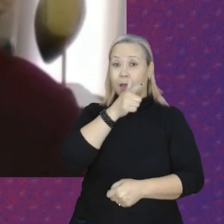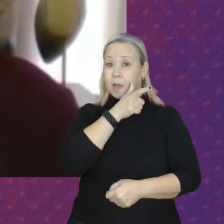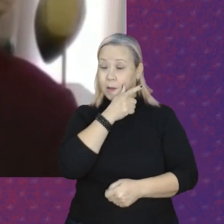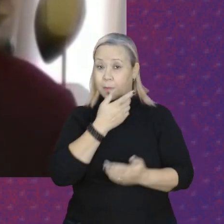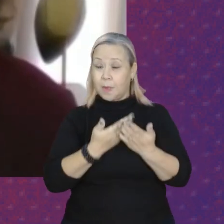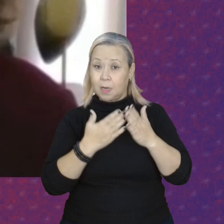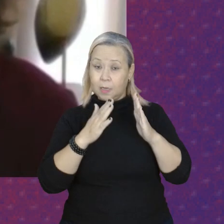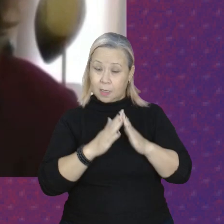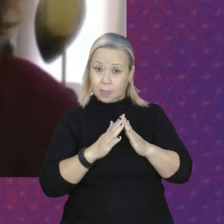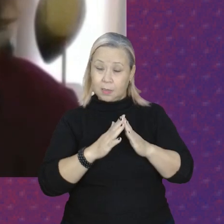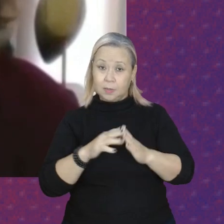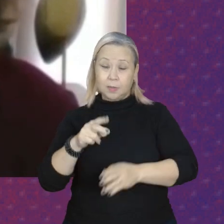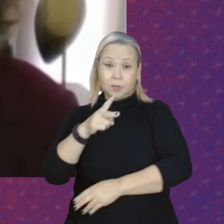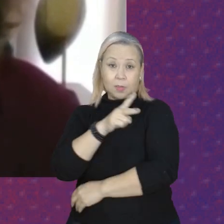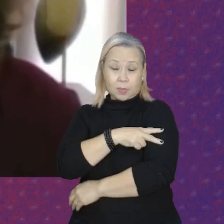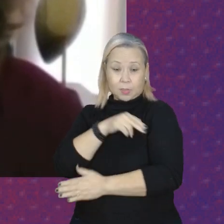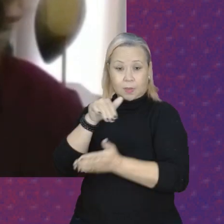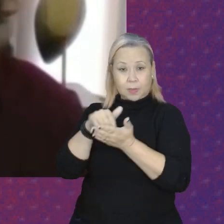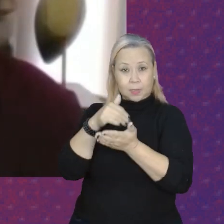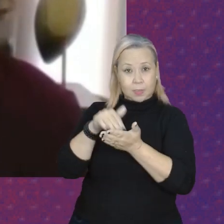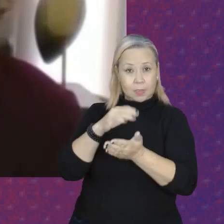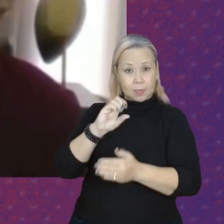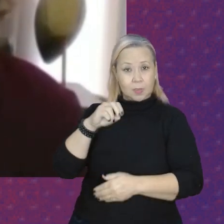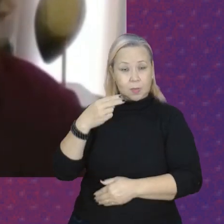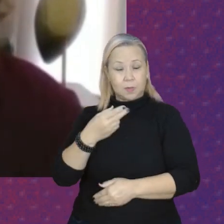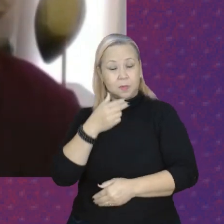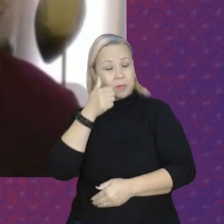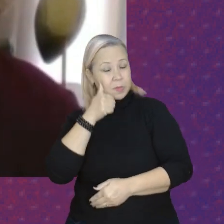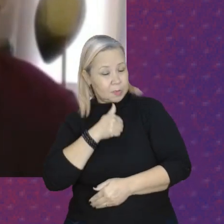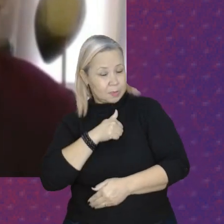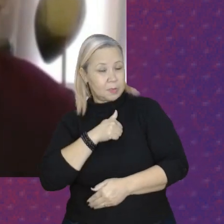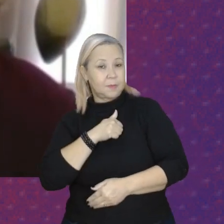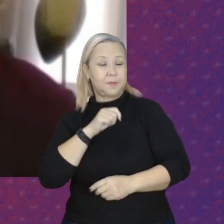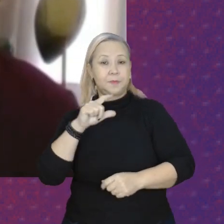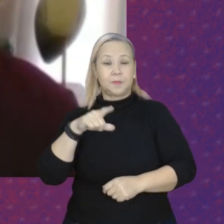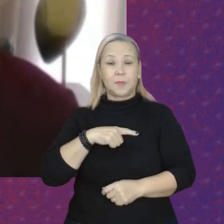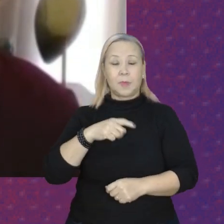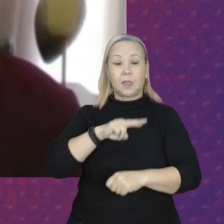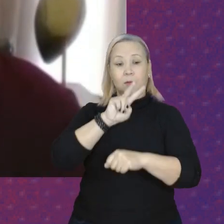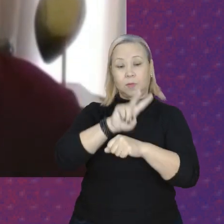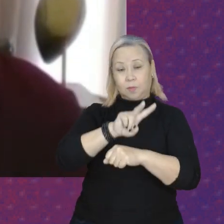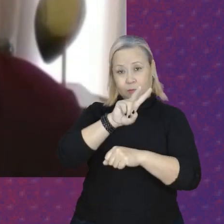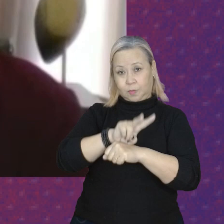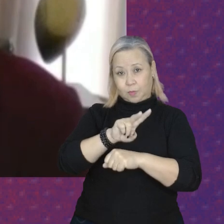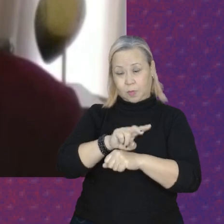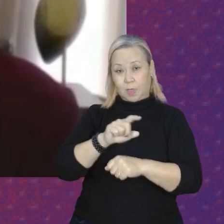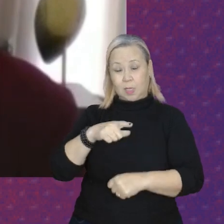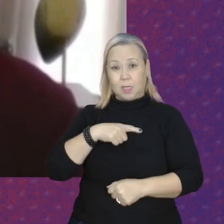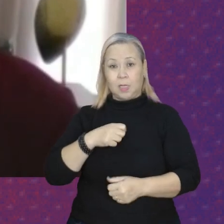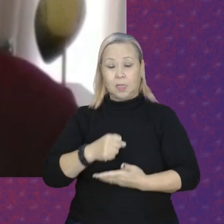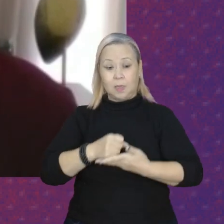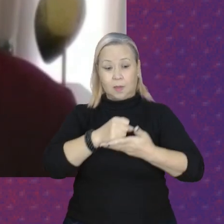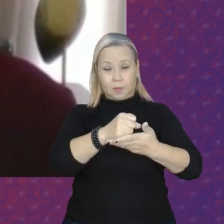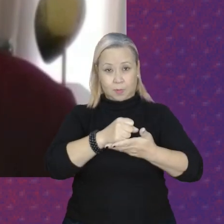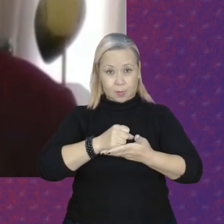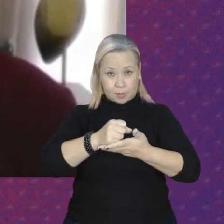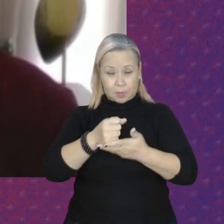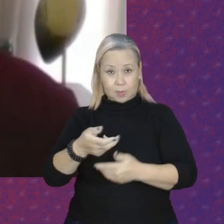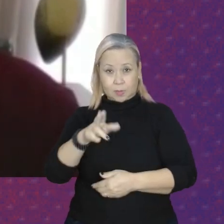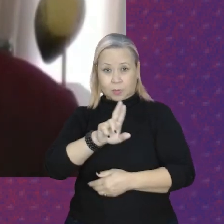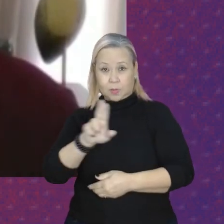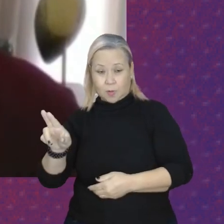temos as chefes de secretaria ou secretárias, temos porteiros, temos auxiliares, que a gente chama